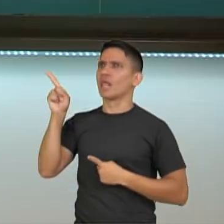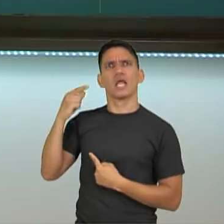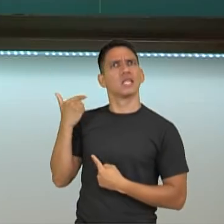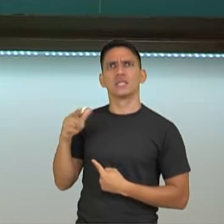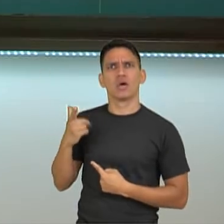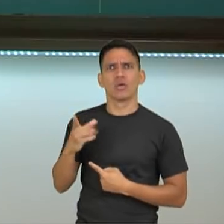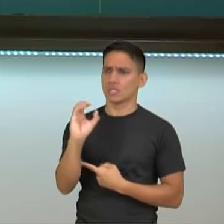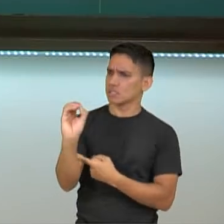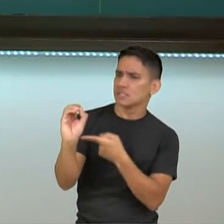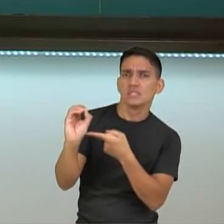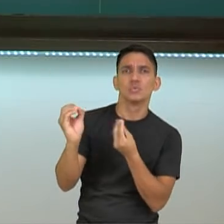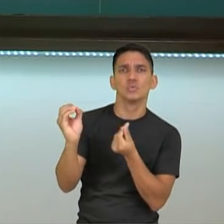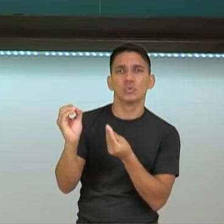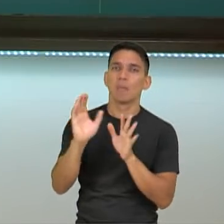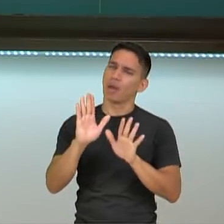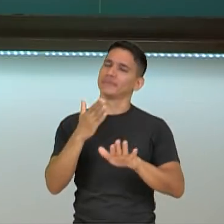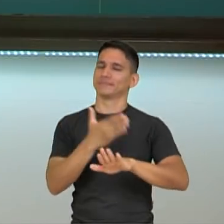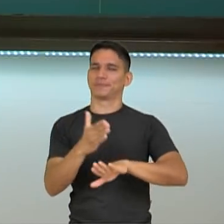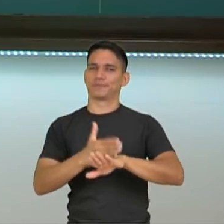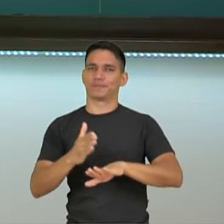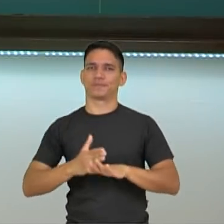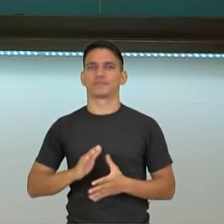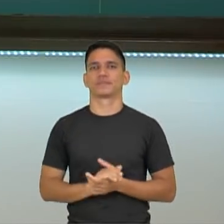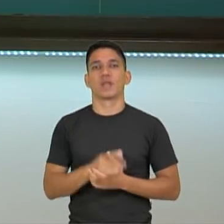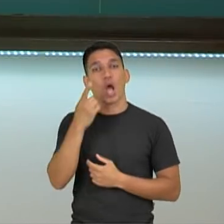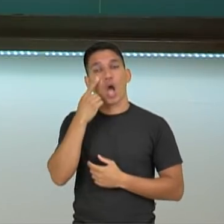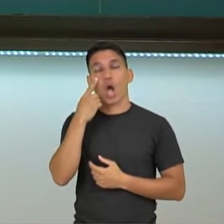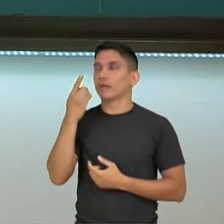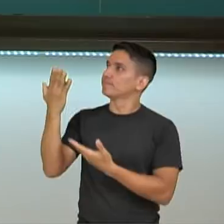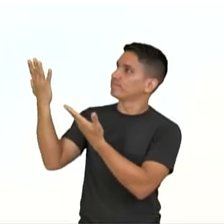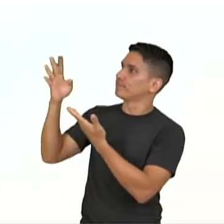dos respectivos valores. Copiem essa regrinha.